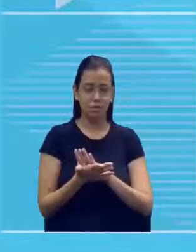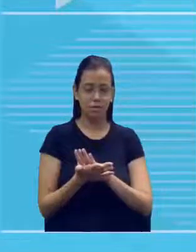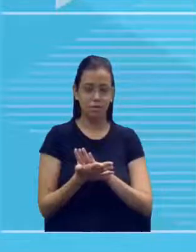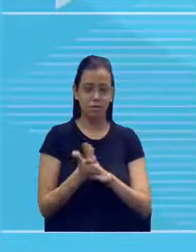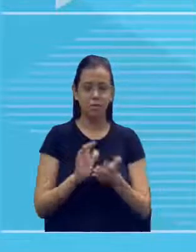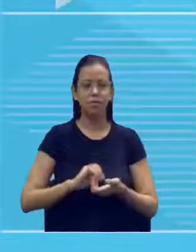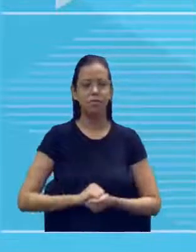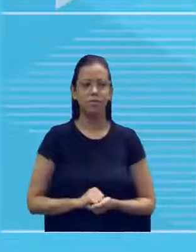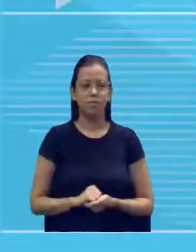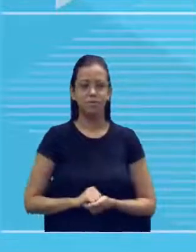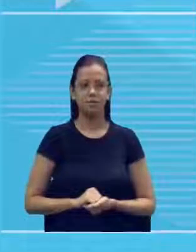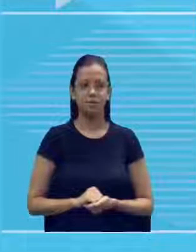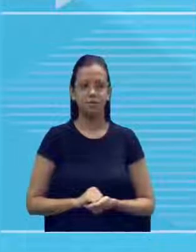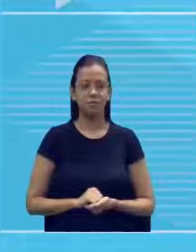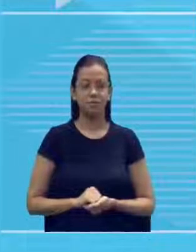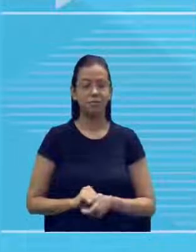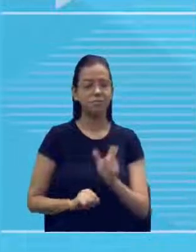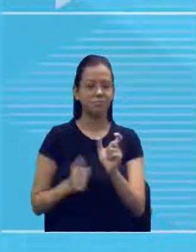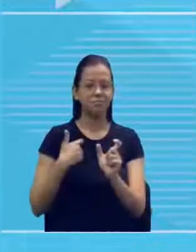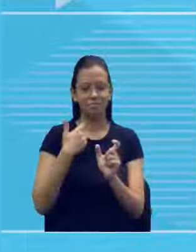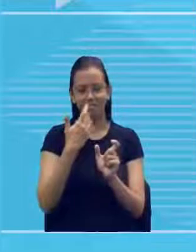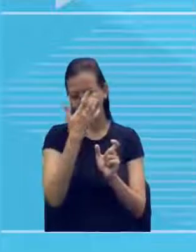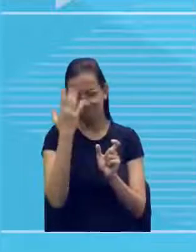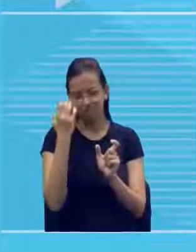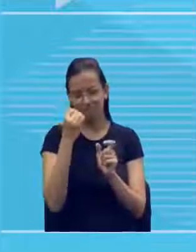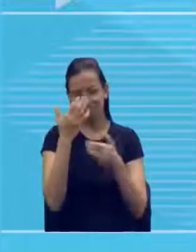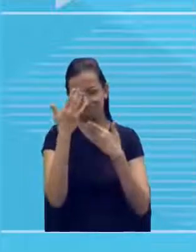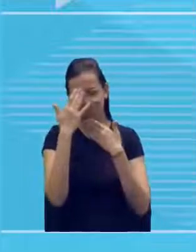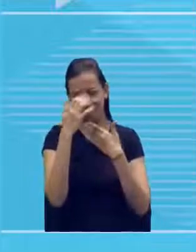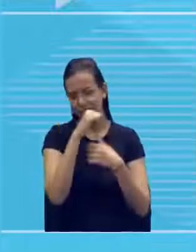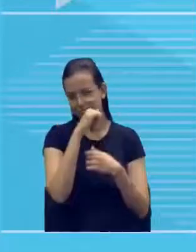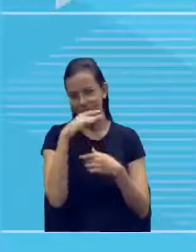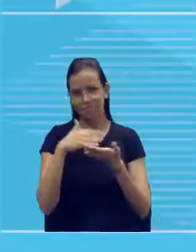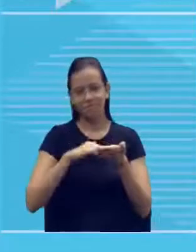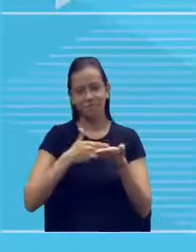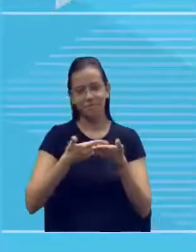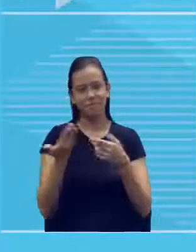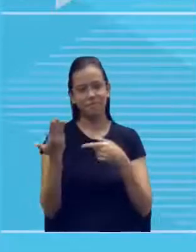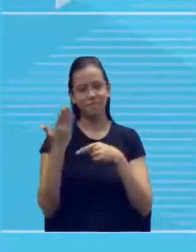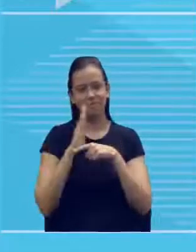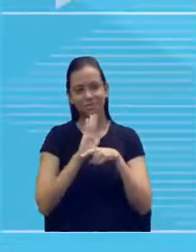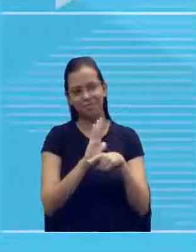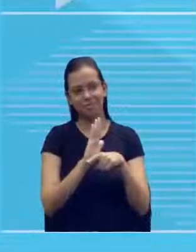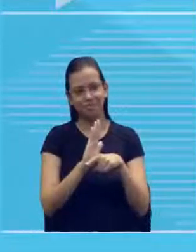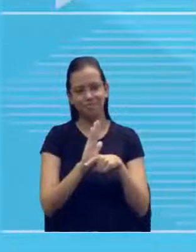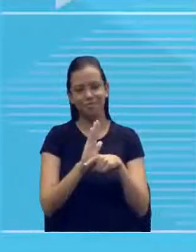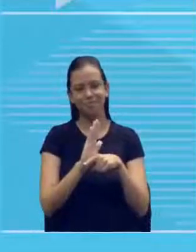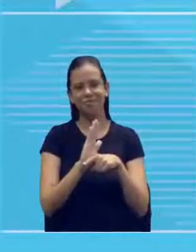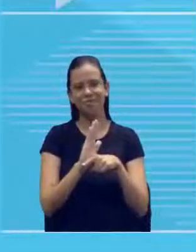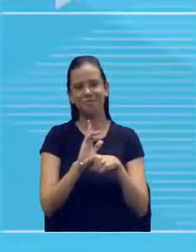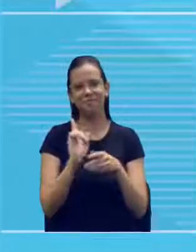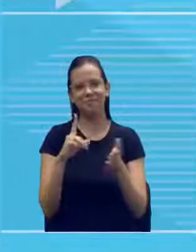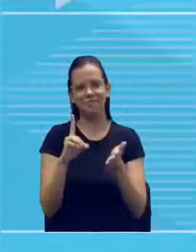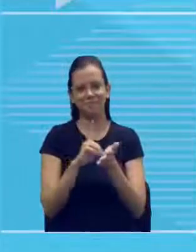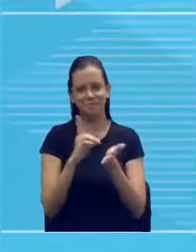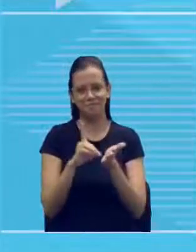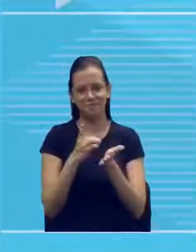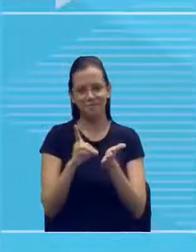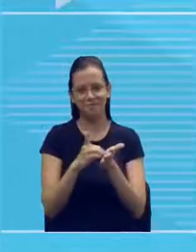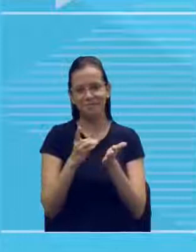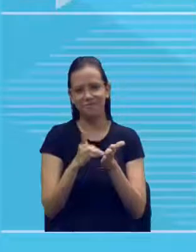preconceito. A palavra tá na ponta da língua. Muito obrigada, viu, Andressa? Andressa é uma enciclopédia ambulante.